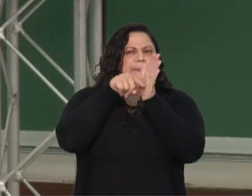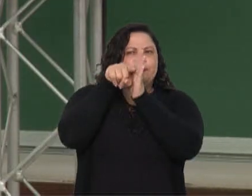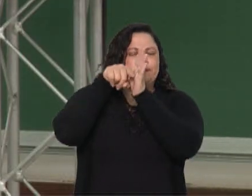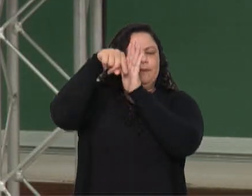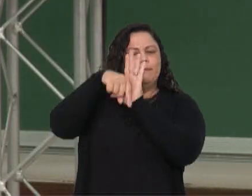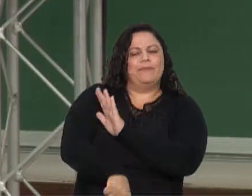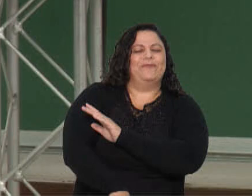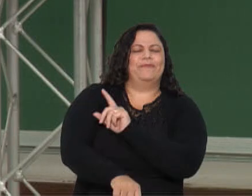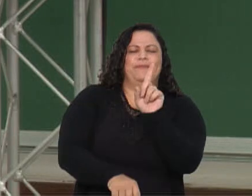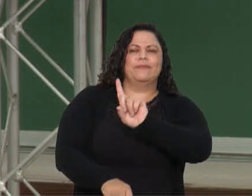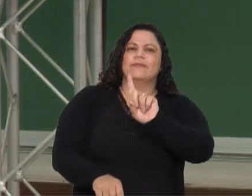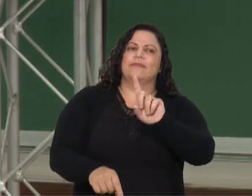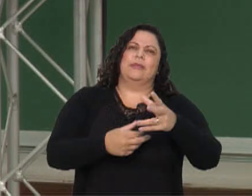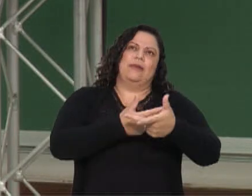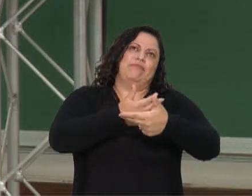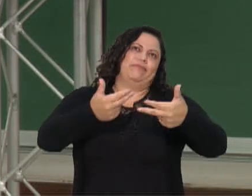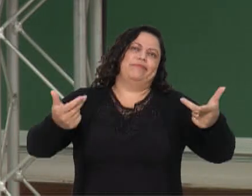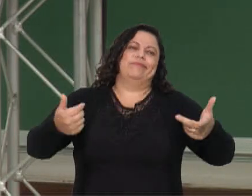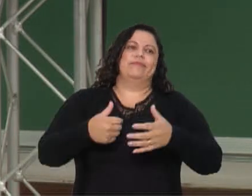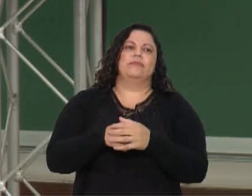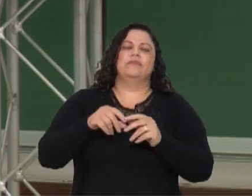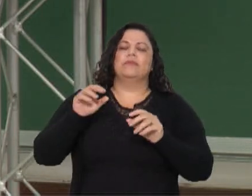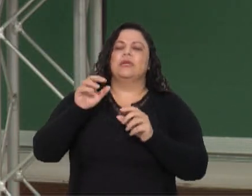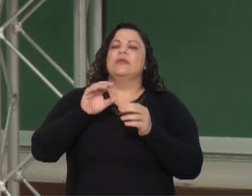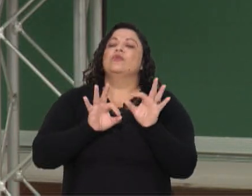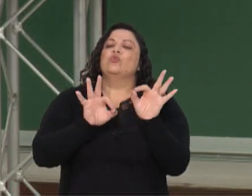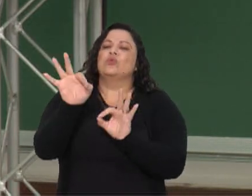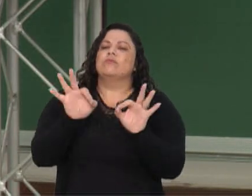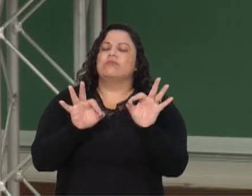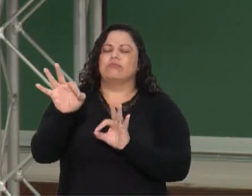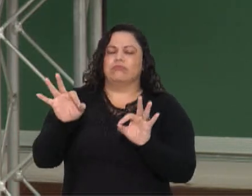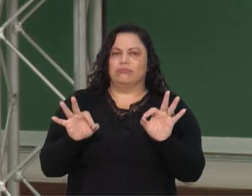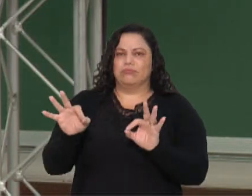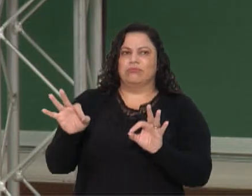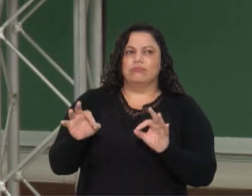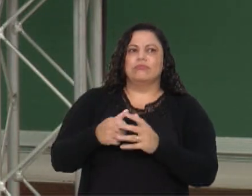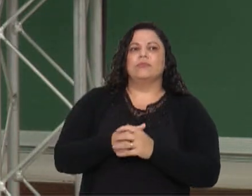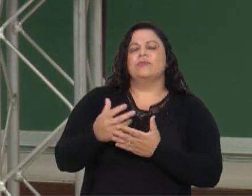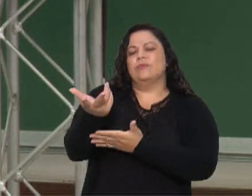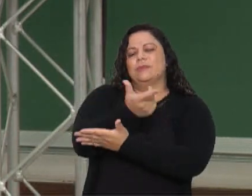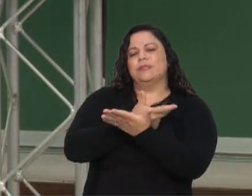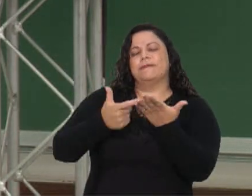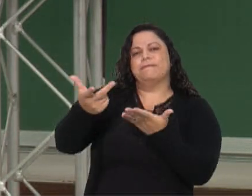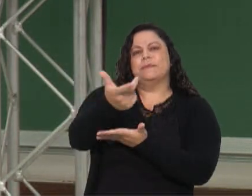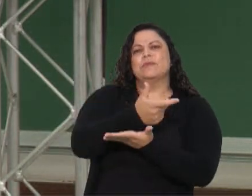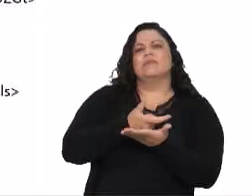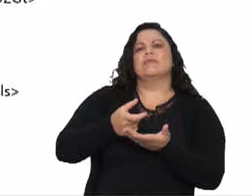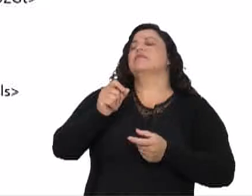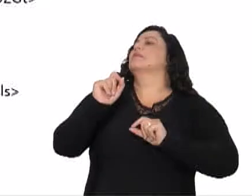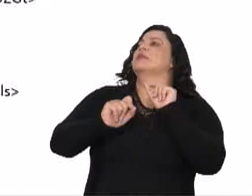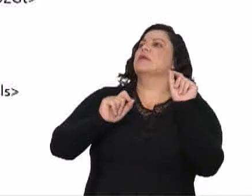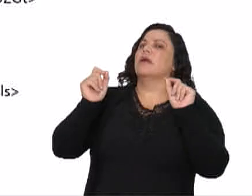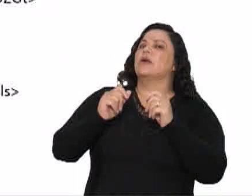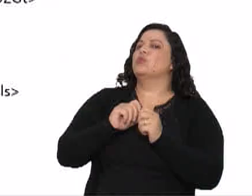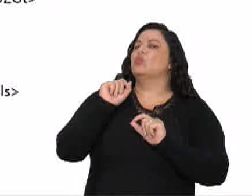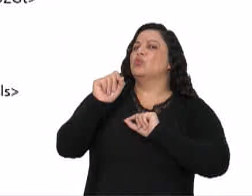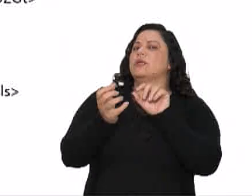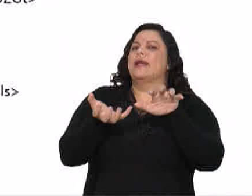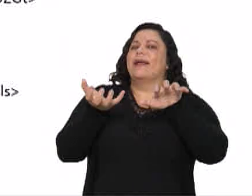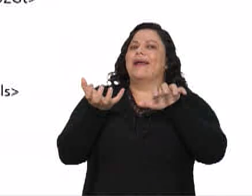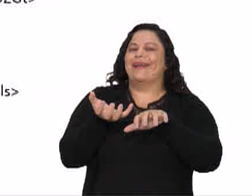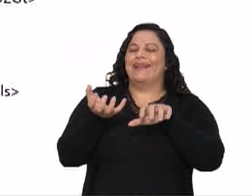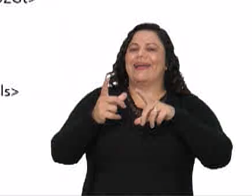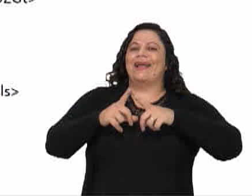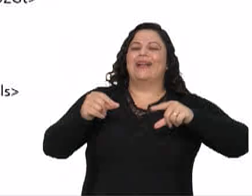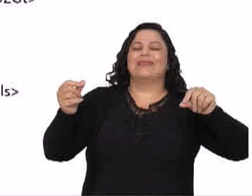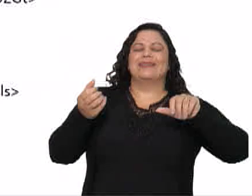coisa. Mas só pra gente ver aqui o projeto, pessoal. E aqui, ó, no desenho, né? Esse é o projeto de Brasília, né? A cidade